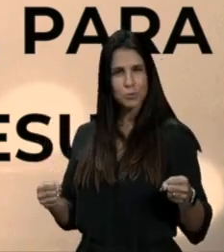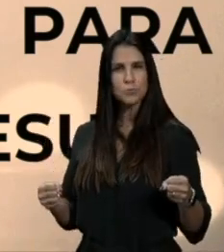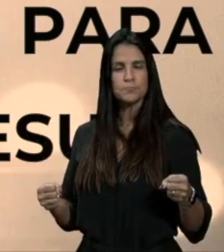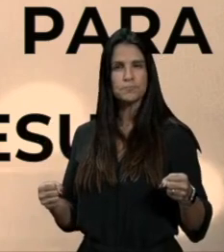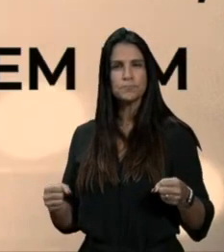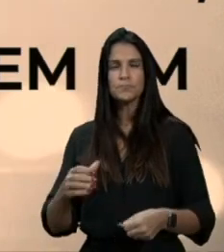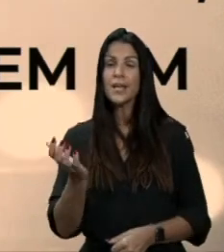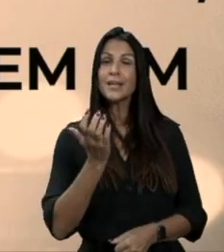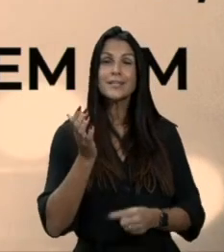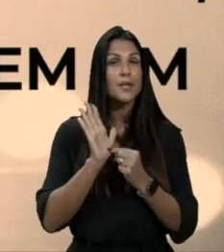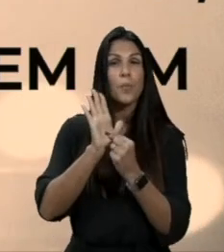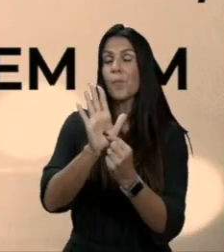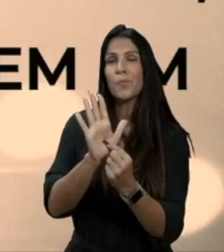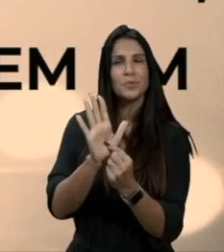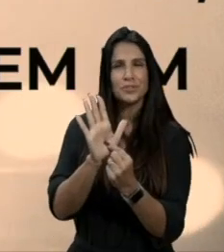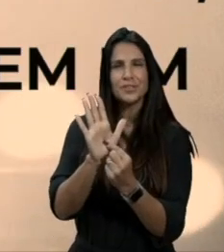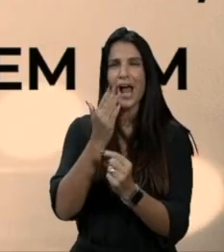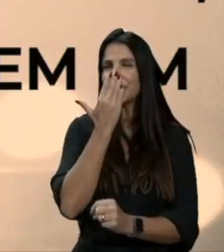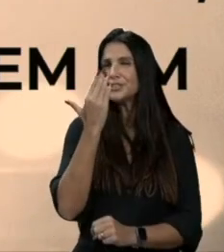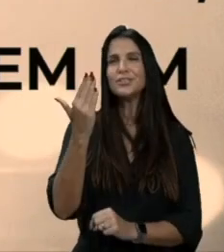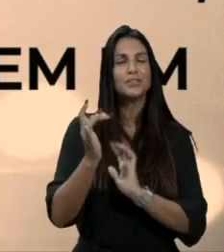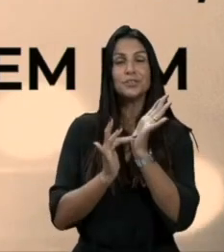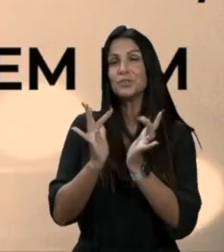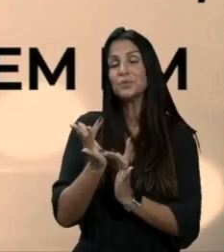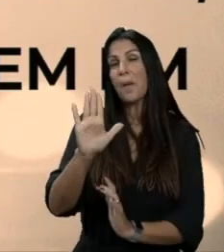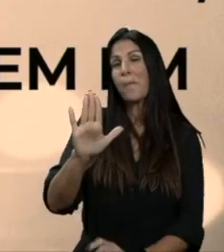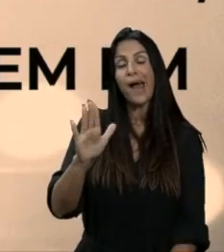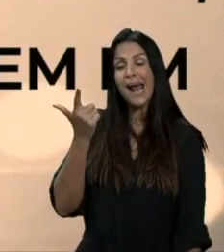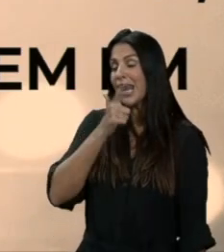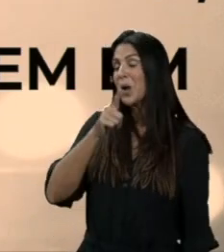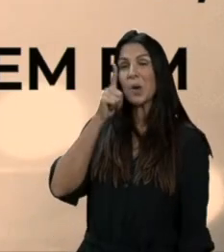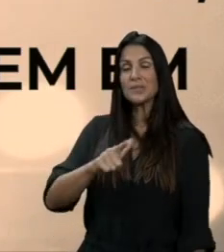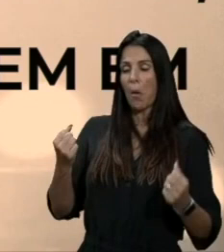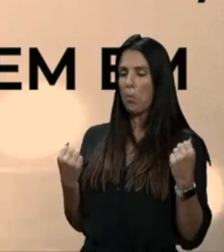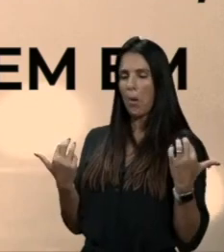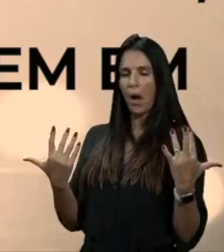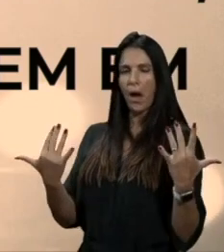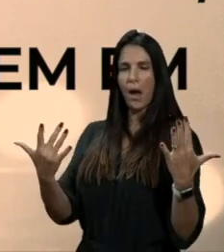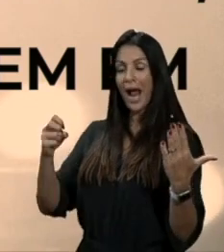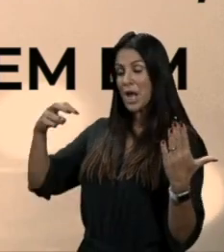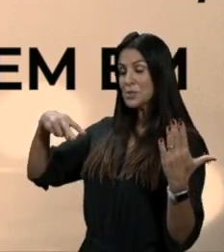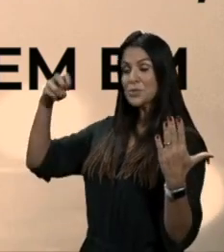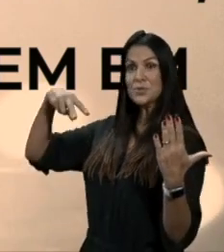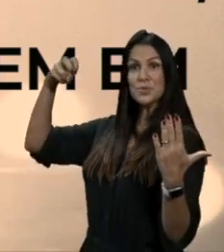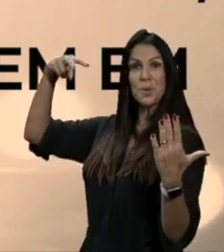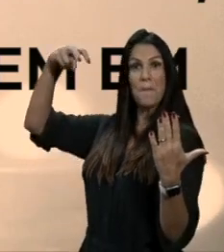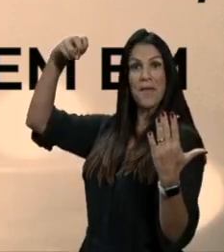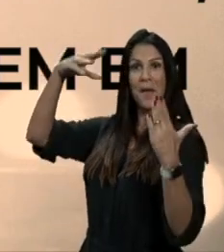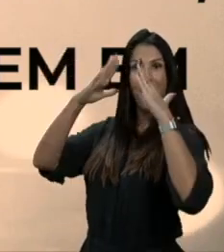colocá-lo diante de Jesus não conseguindo fazer isso por causa da multidão subiram ao Terraço